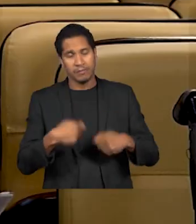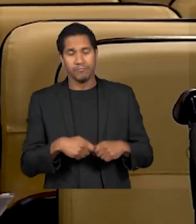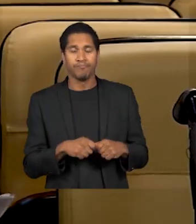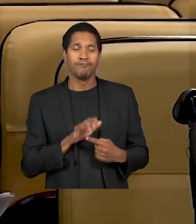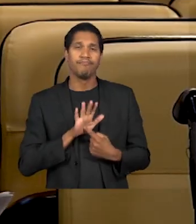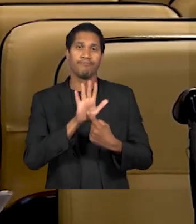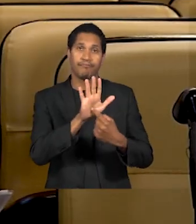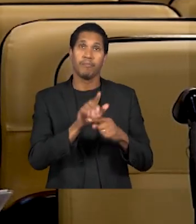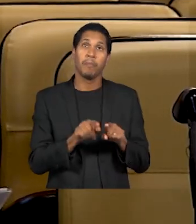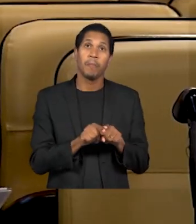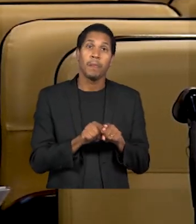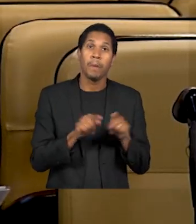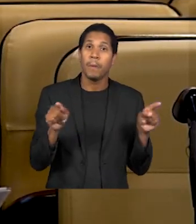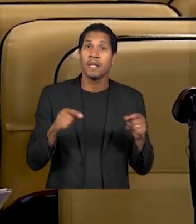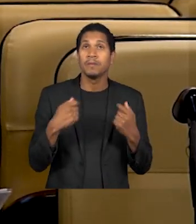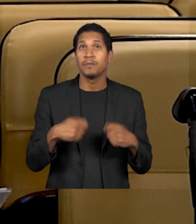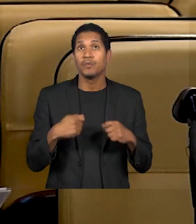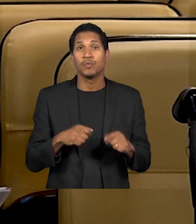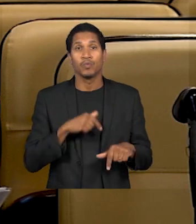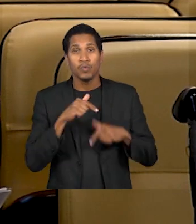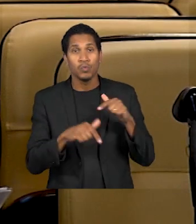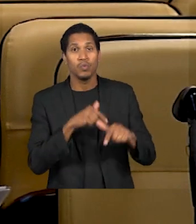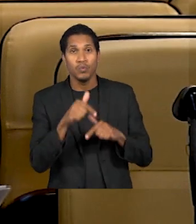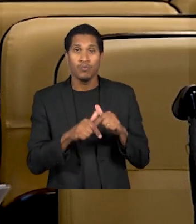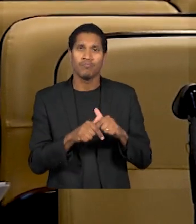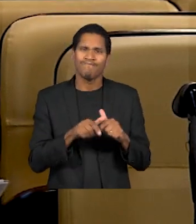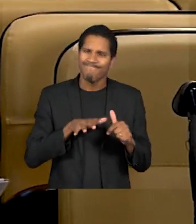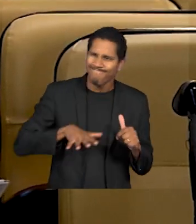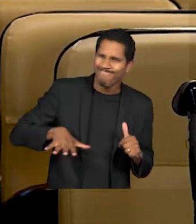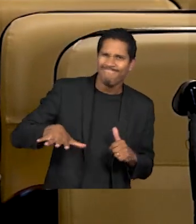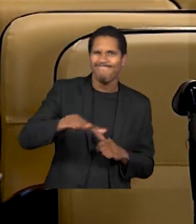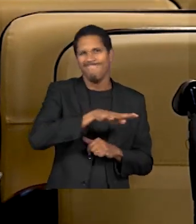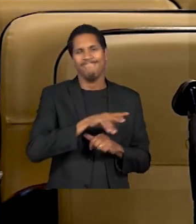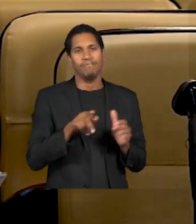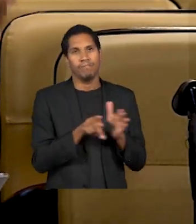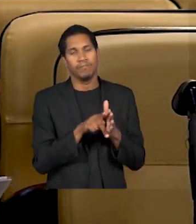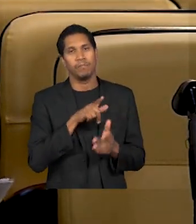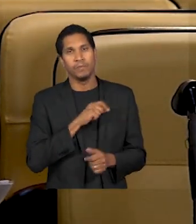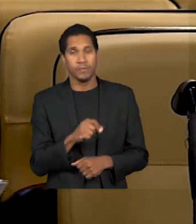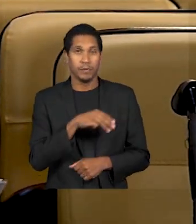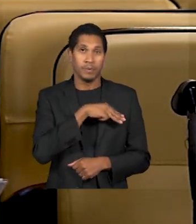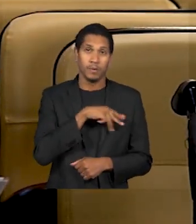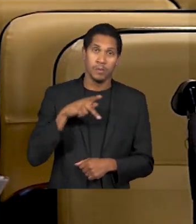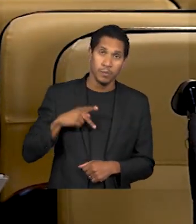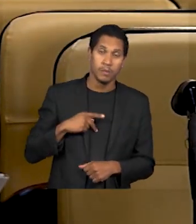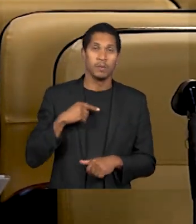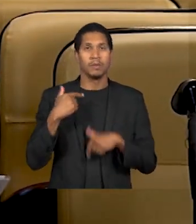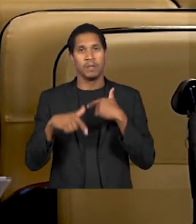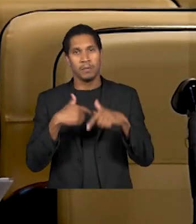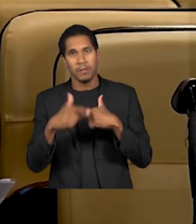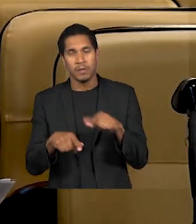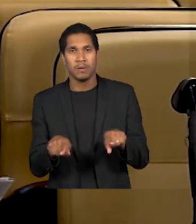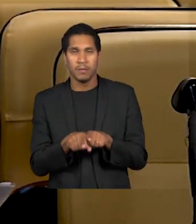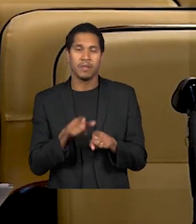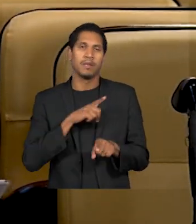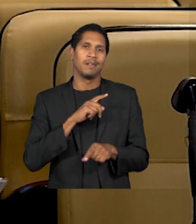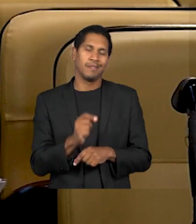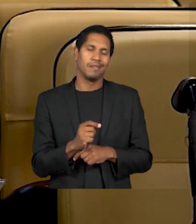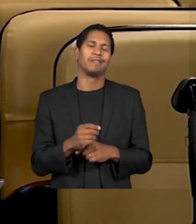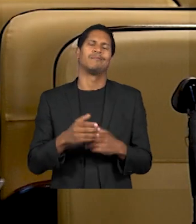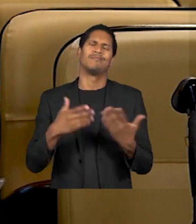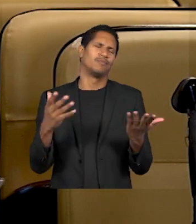inclusive, mas precisou de um trabalho grandioso do Ministério Público do Trabalho, a antiga Delegacia Regional do